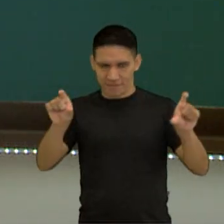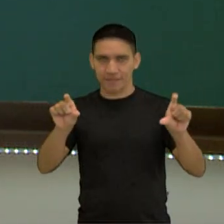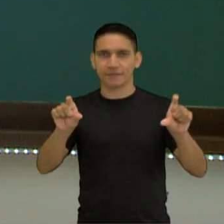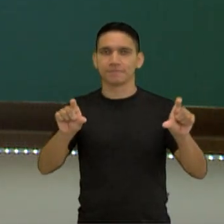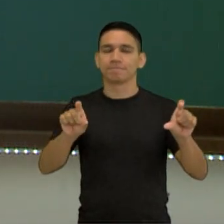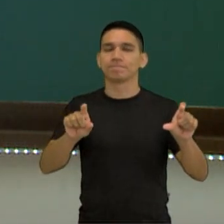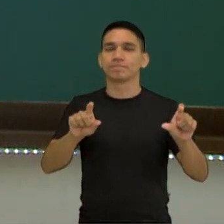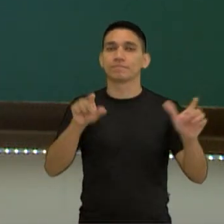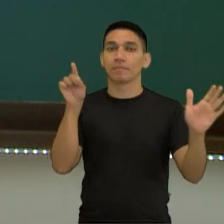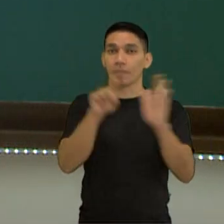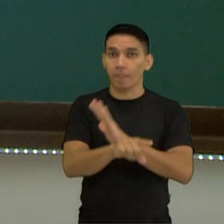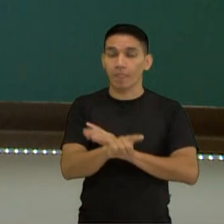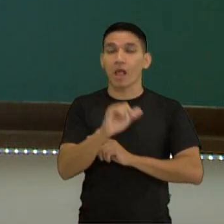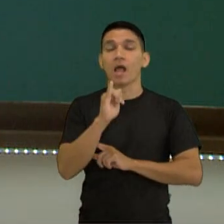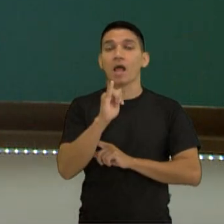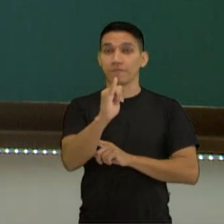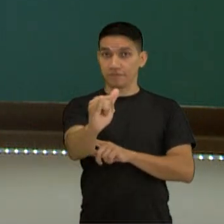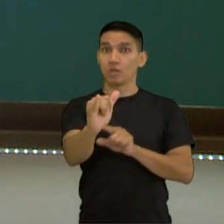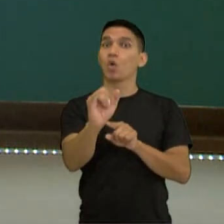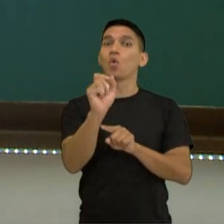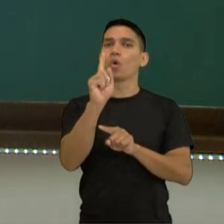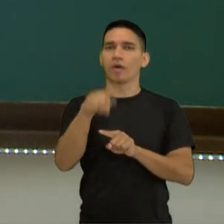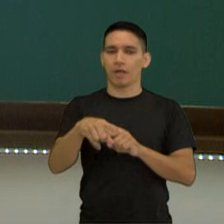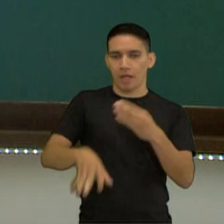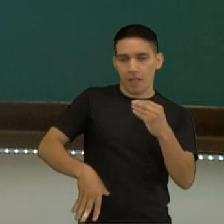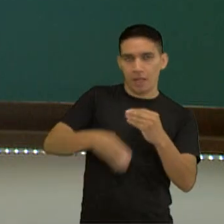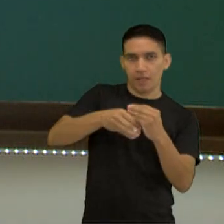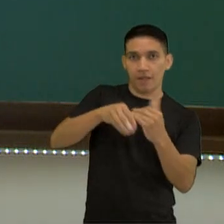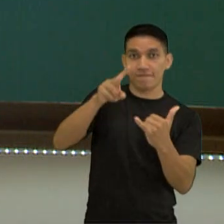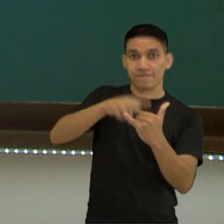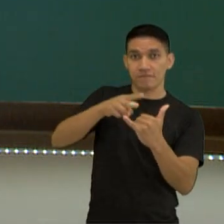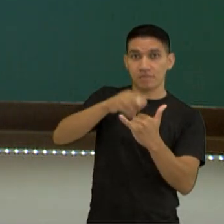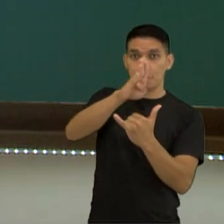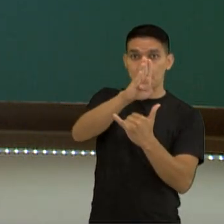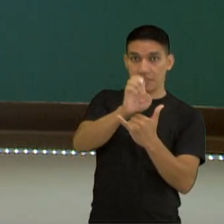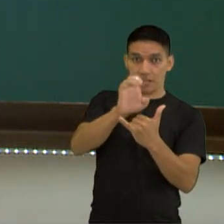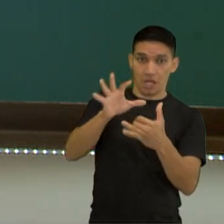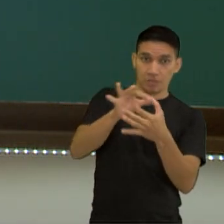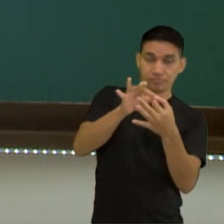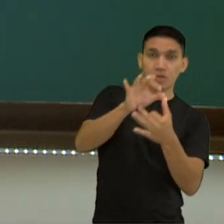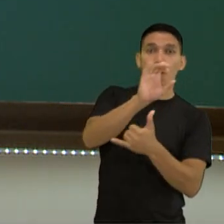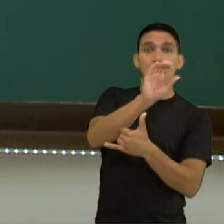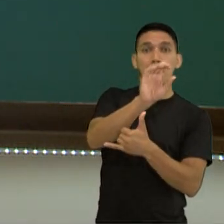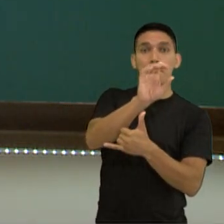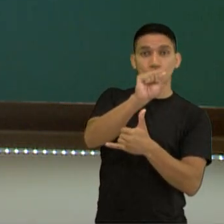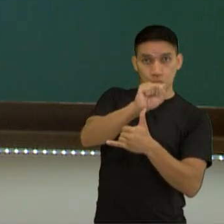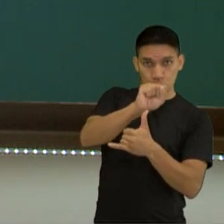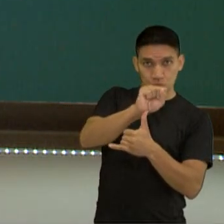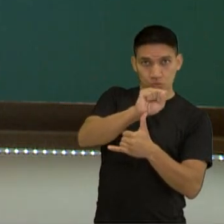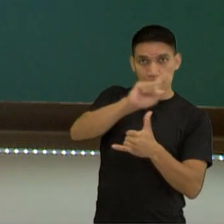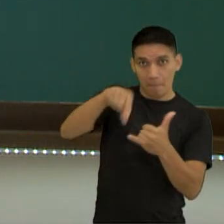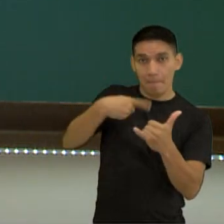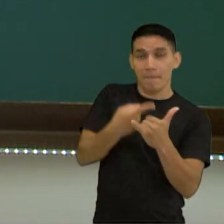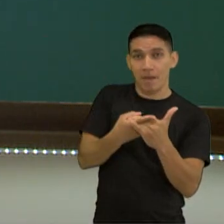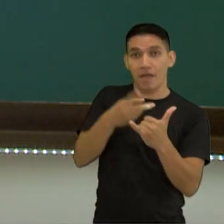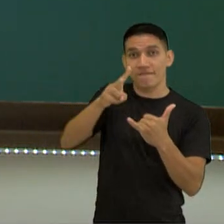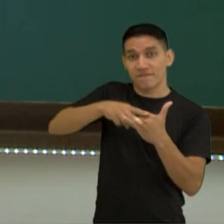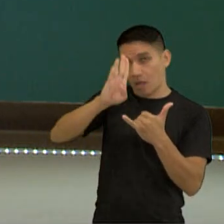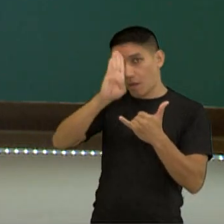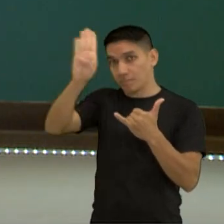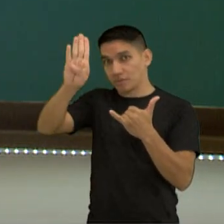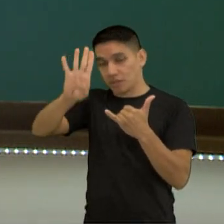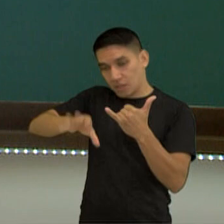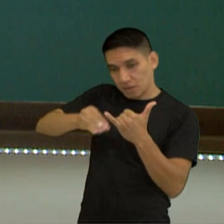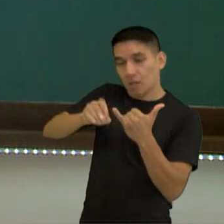formas afirmativas, adicionamos o verbo to be, de acordo com o sujeito, como verbo auxiliar, e seguido do verbo principal